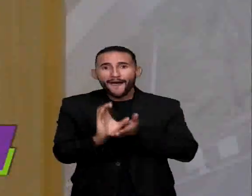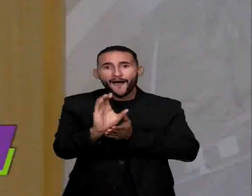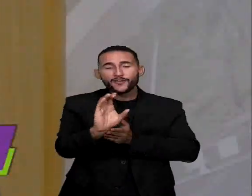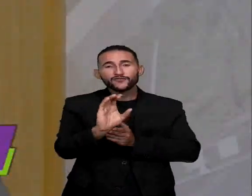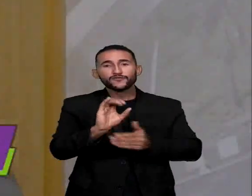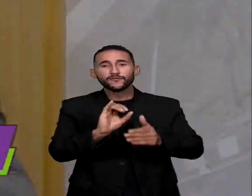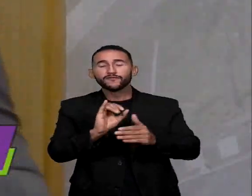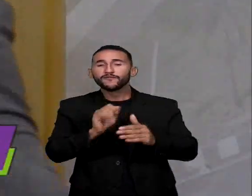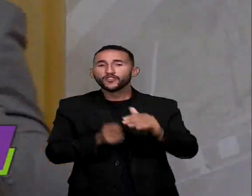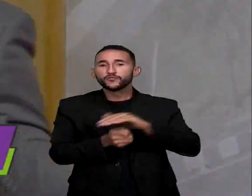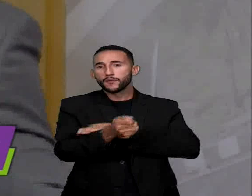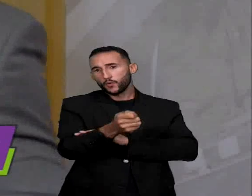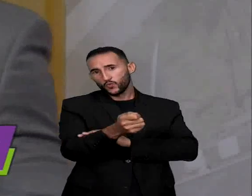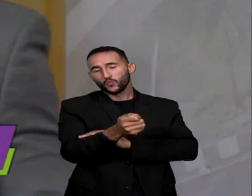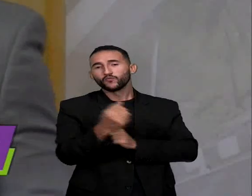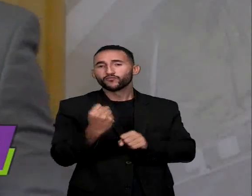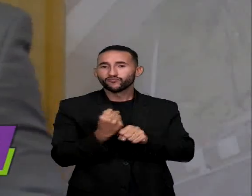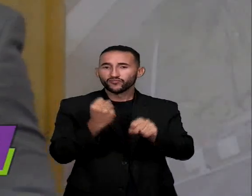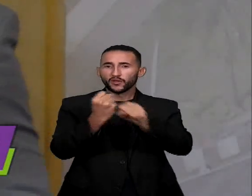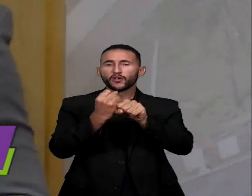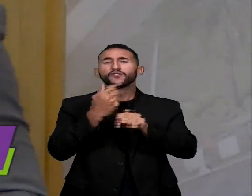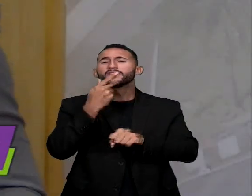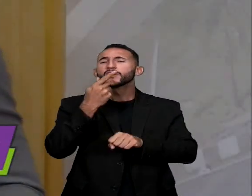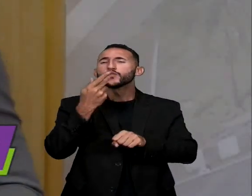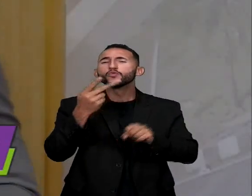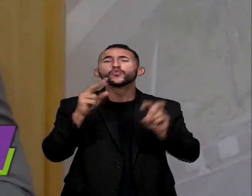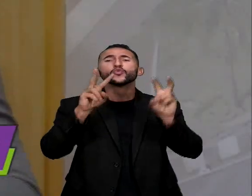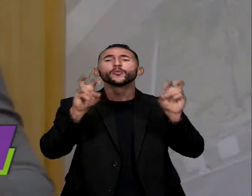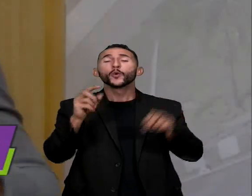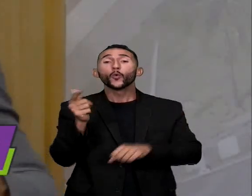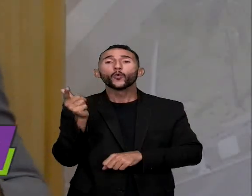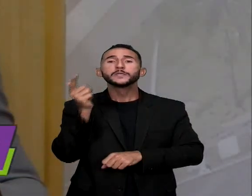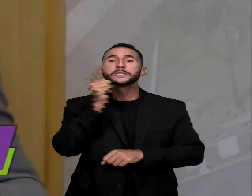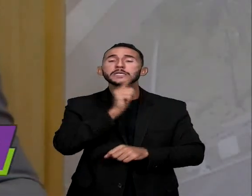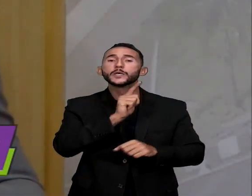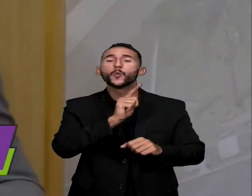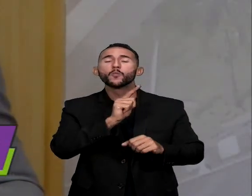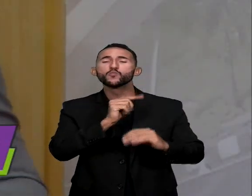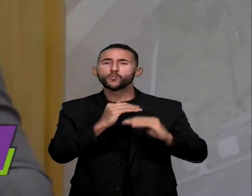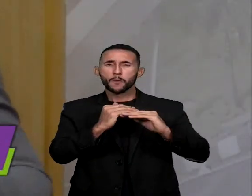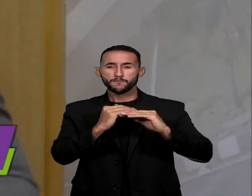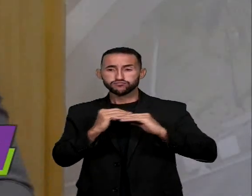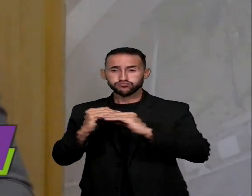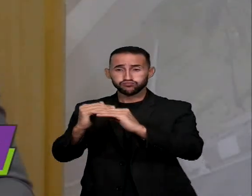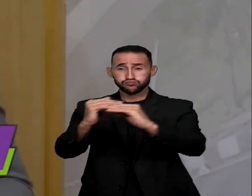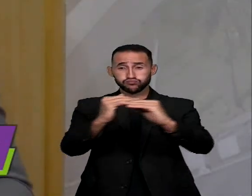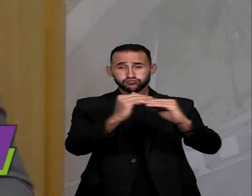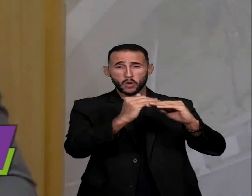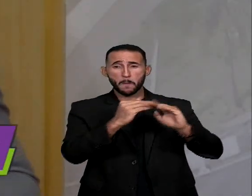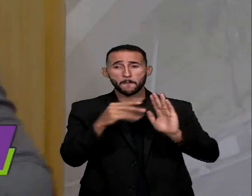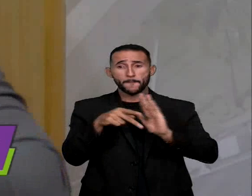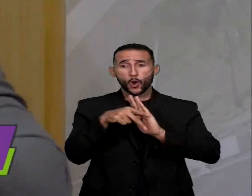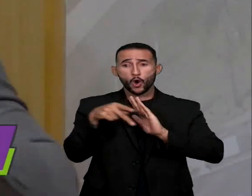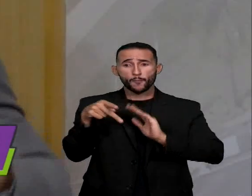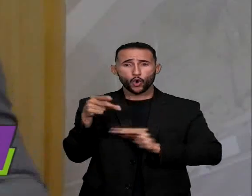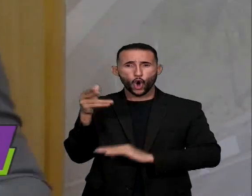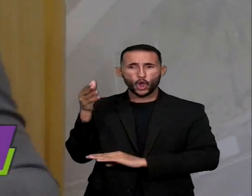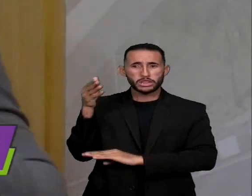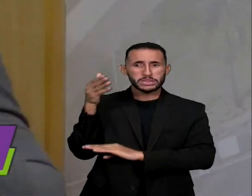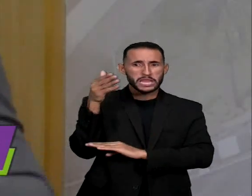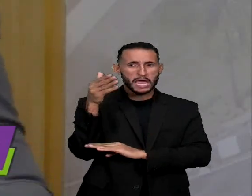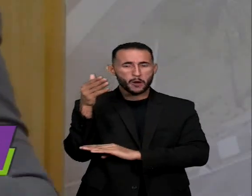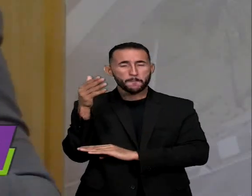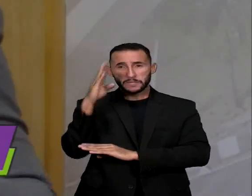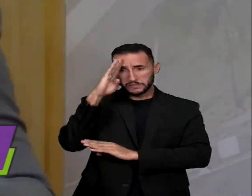falando de deixar num padrão de infraestrutura de hotelaria dos principais